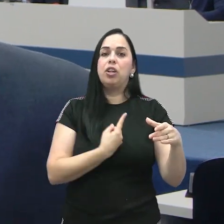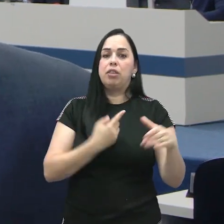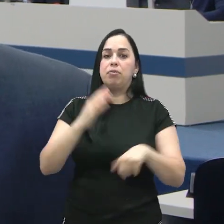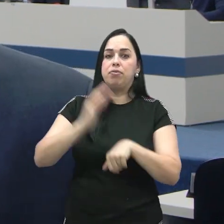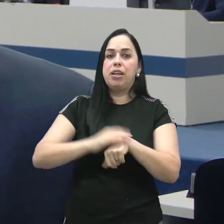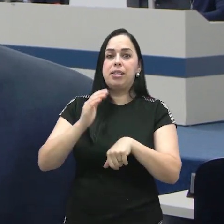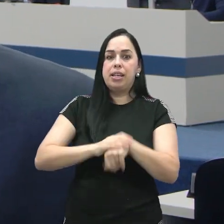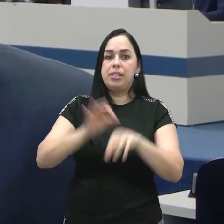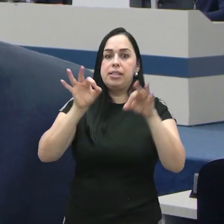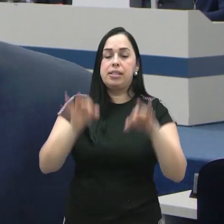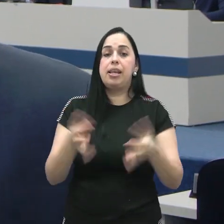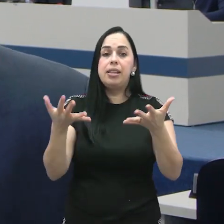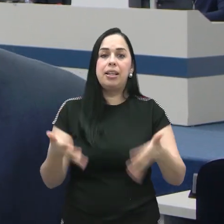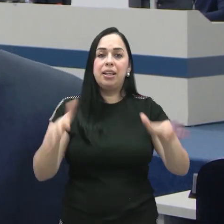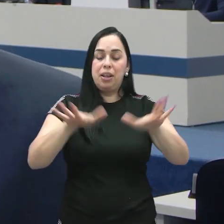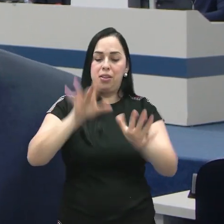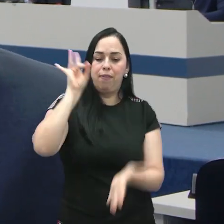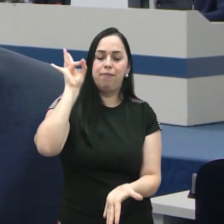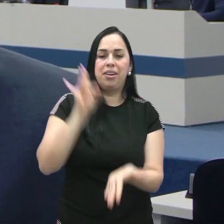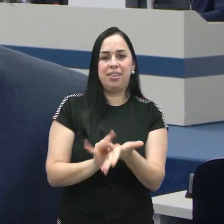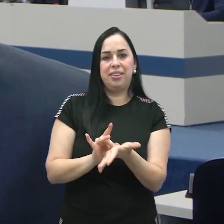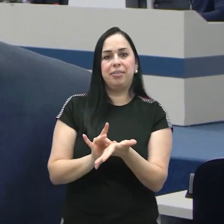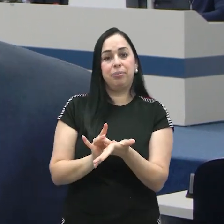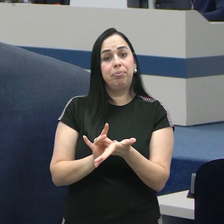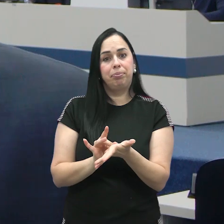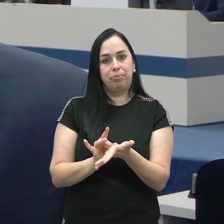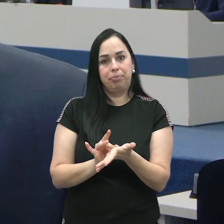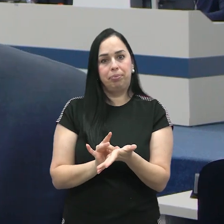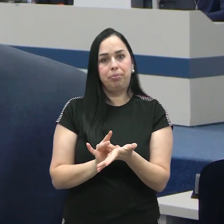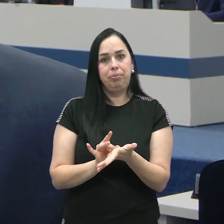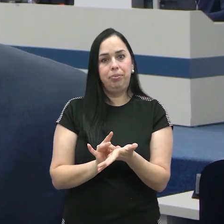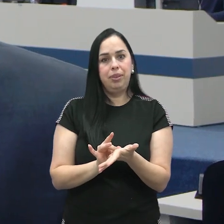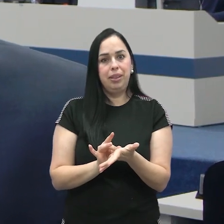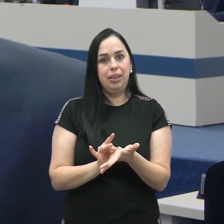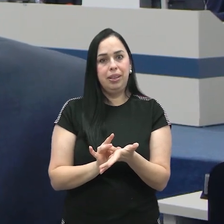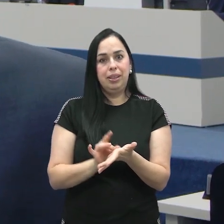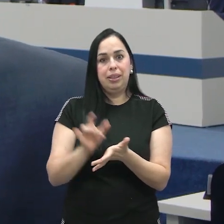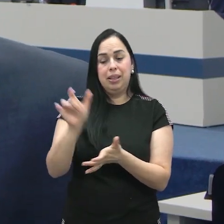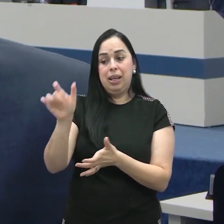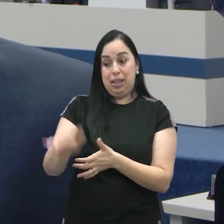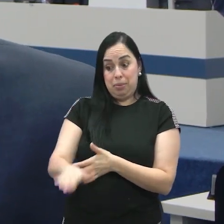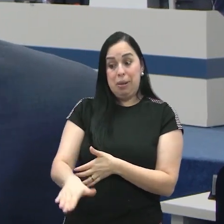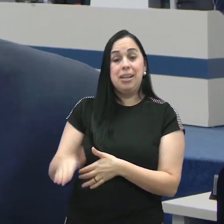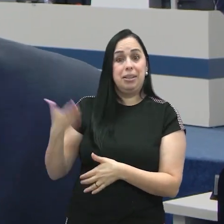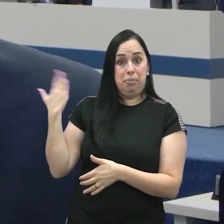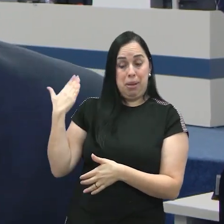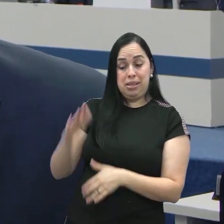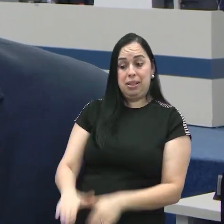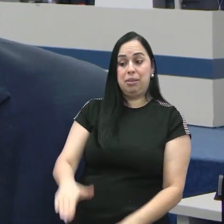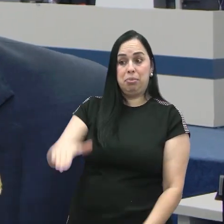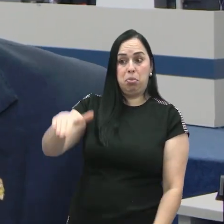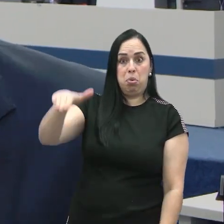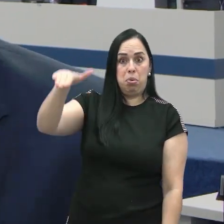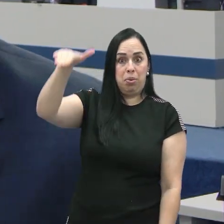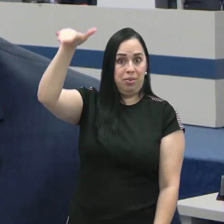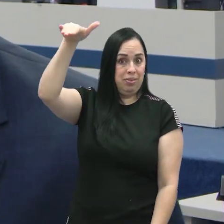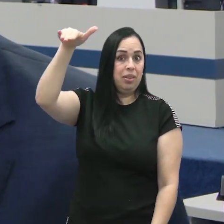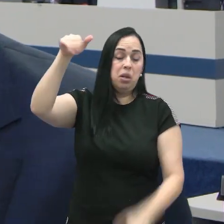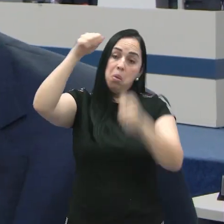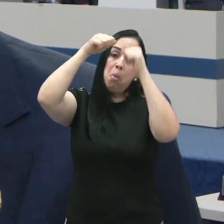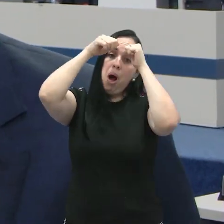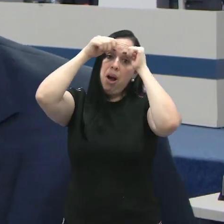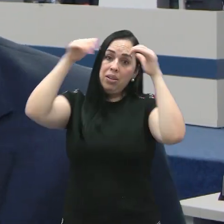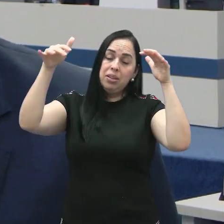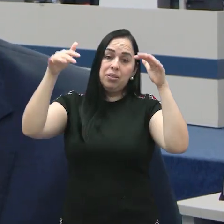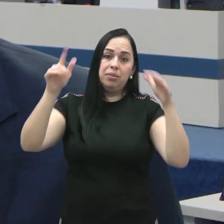gente possa fazer realmente uma inclusão verdadeira com esses antes crianças, jovens, adolescentes e